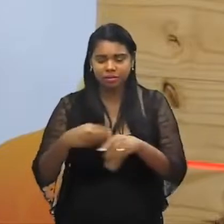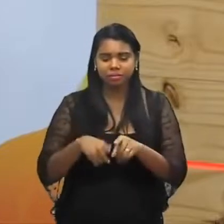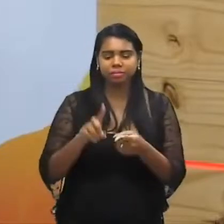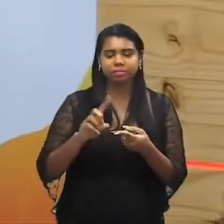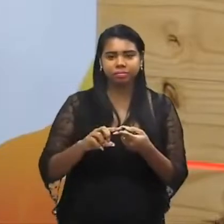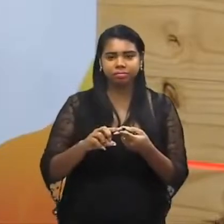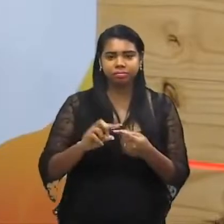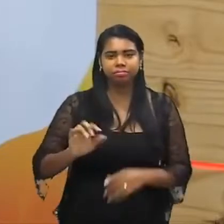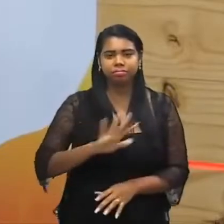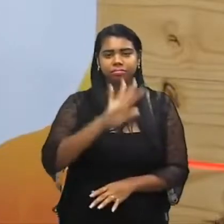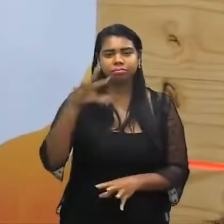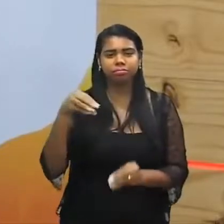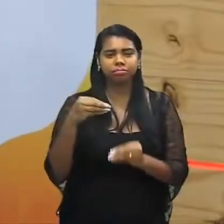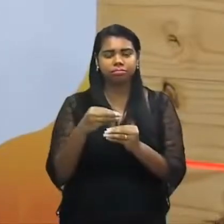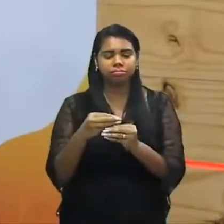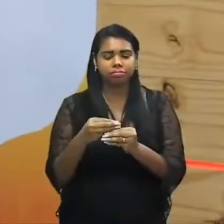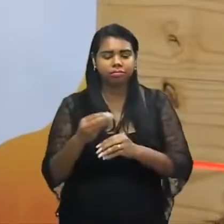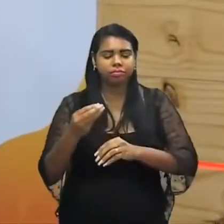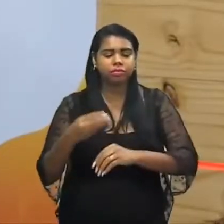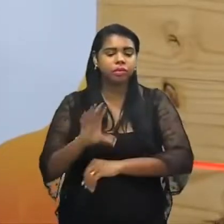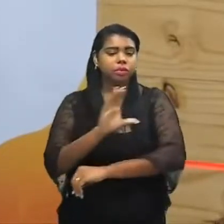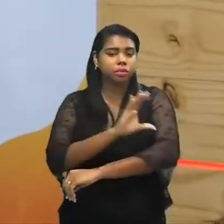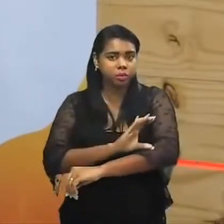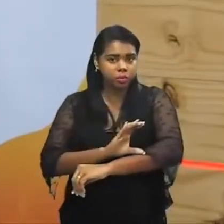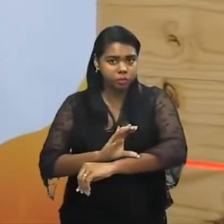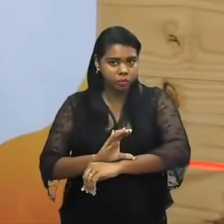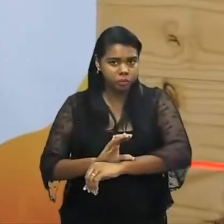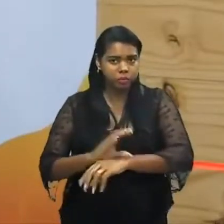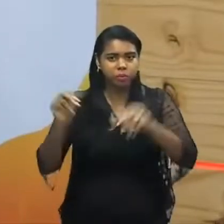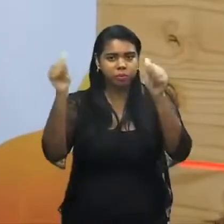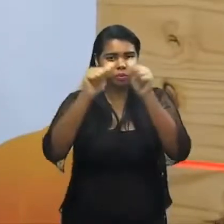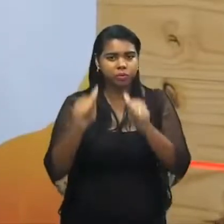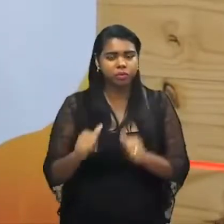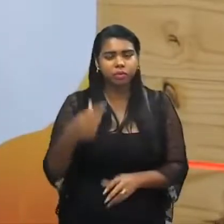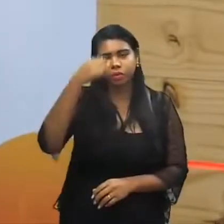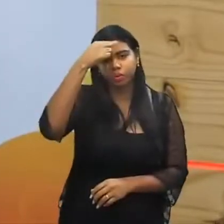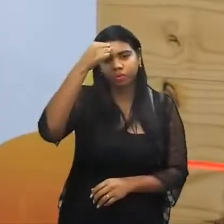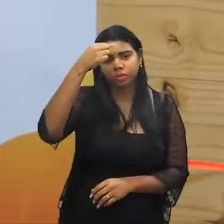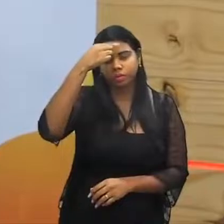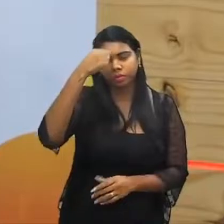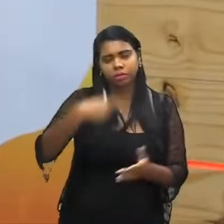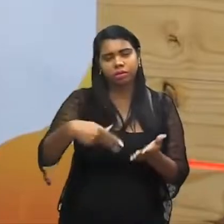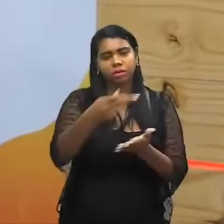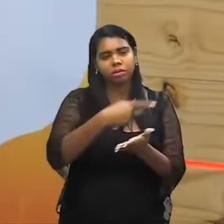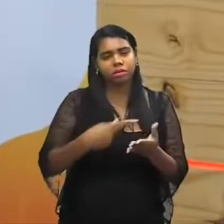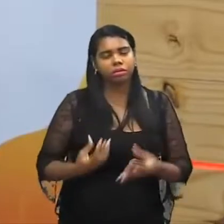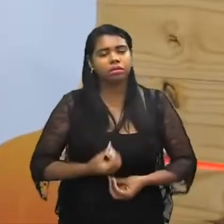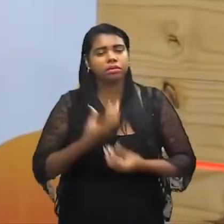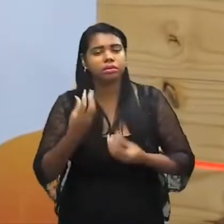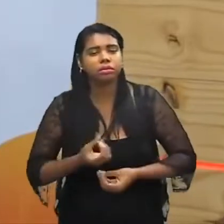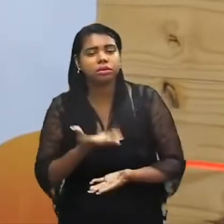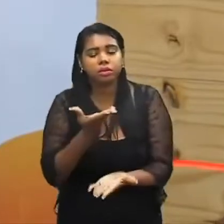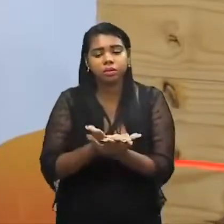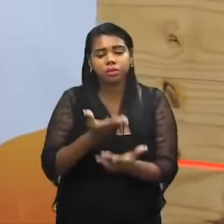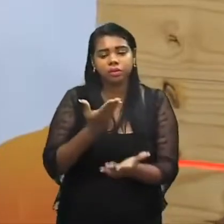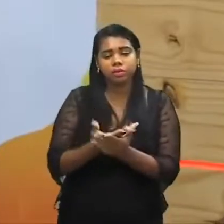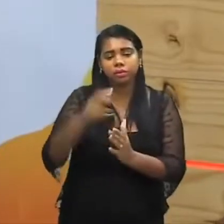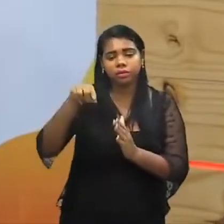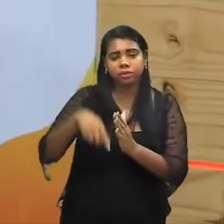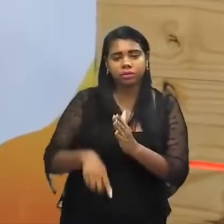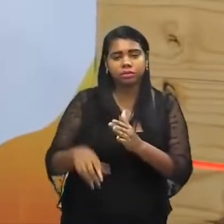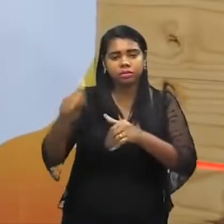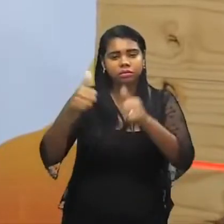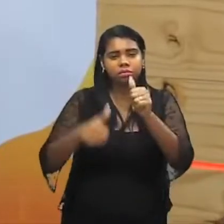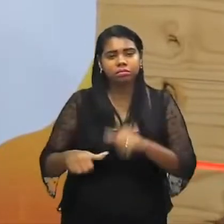universo artístico, ele passa por um curso de arte, ou ele passa por uma faculdade de belas artes, ou faz algum estudo para ter